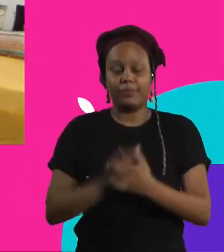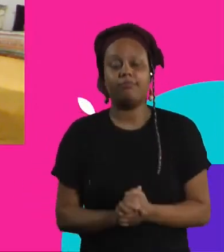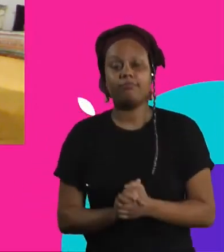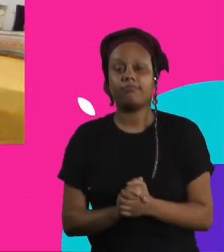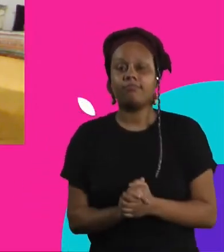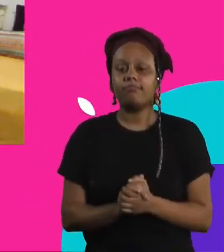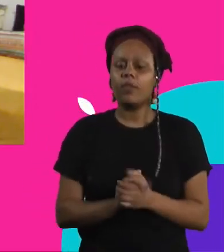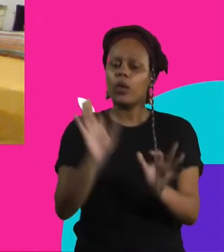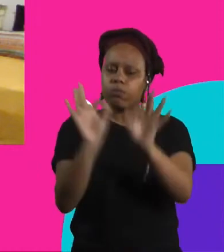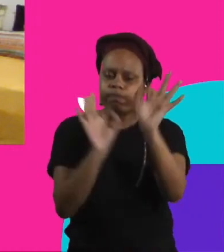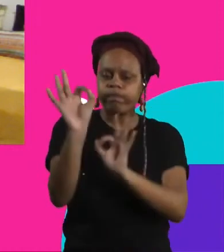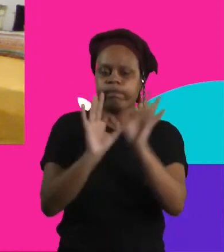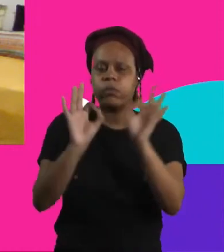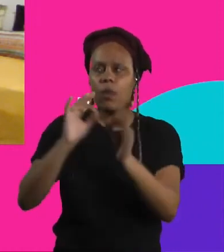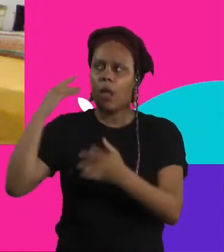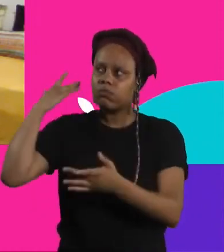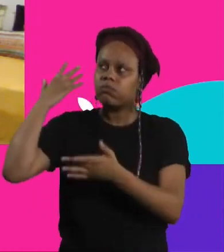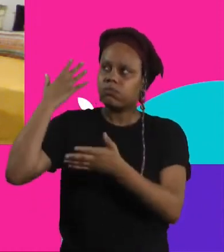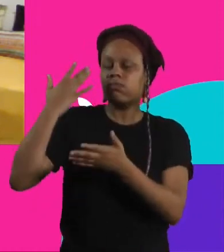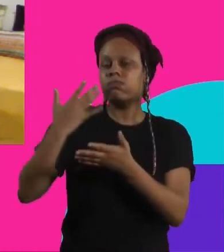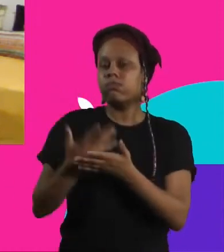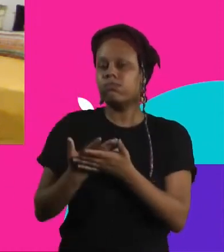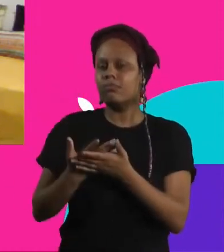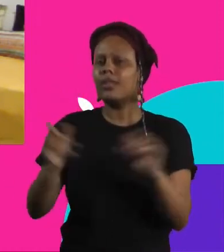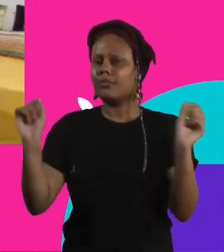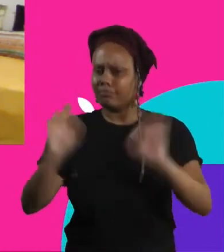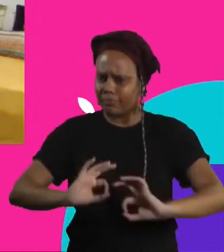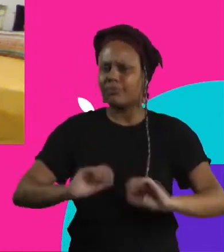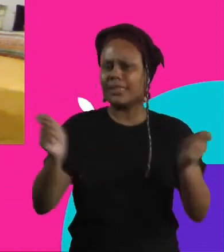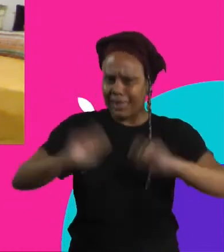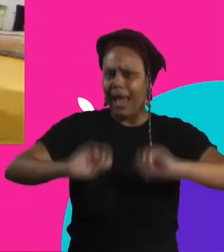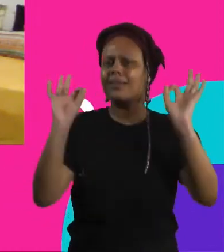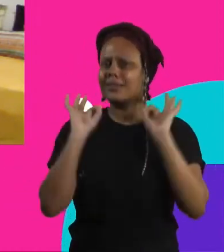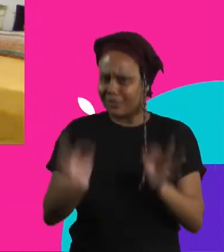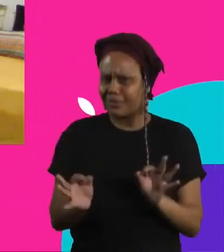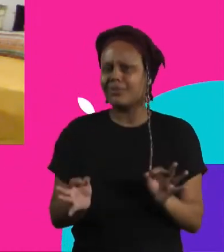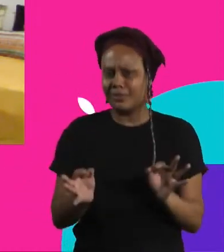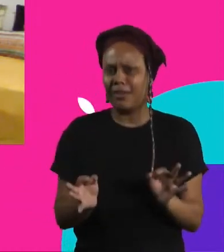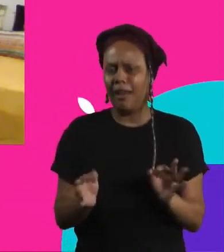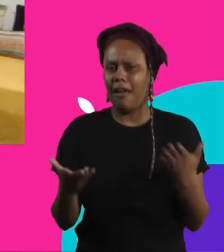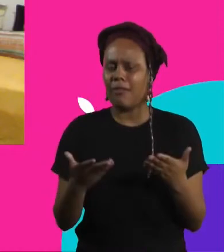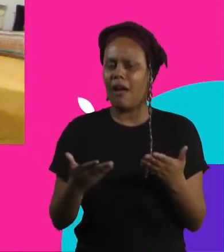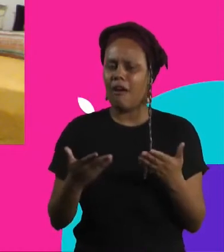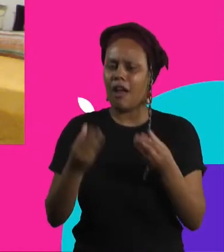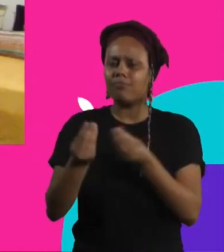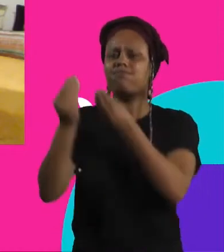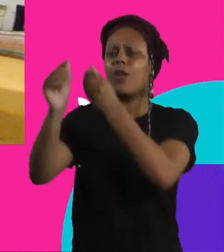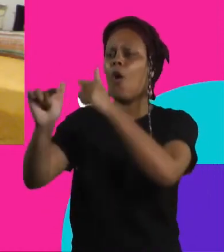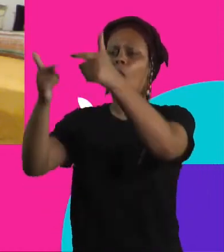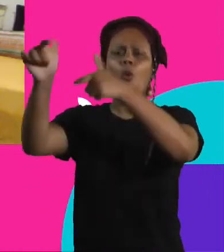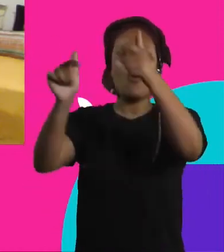preparação, deu muito certo, né? Deu tão certo que agora eles estão levando isso para outras áreas do Grupo Itaú. estão super satisfeitos, estão